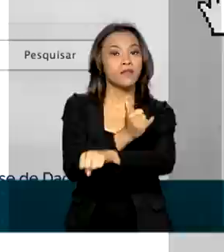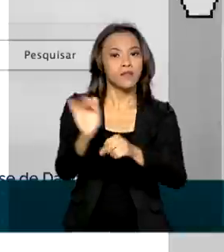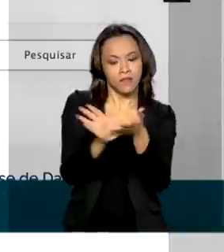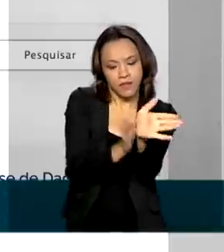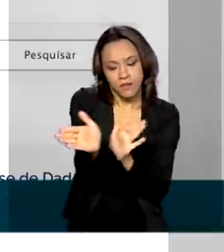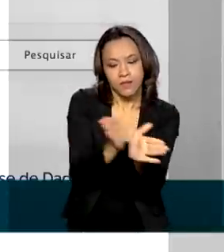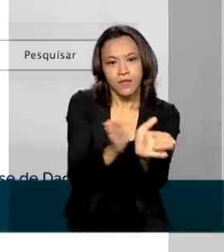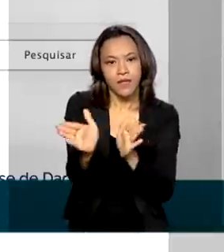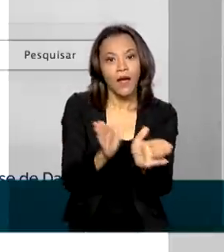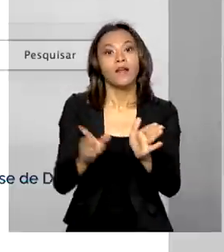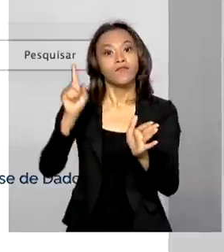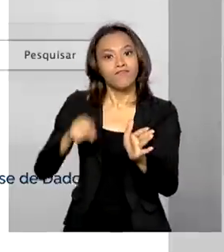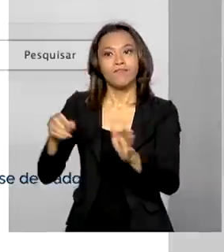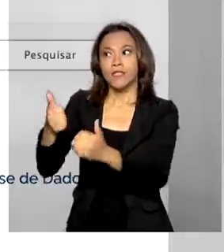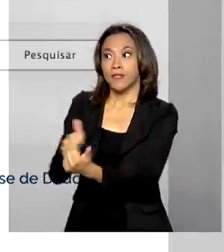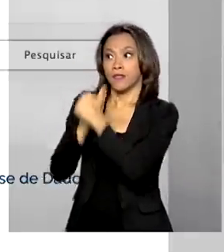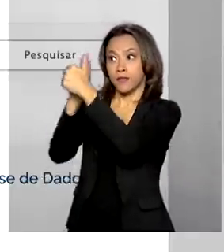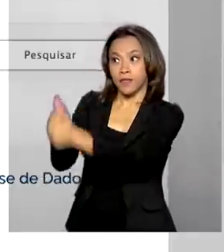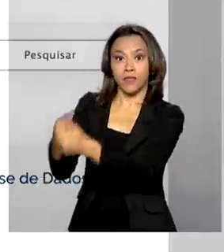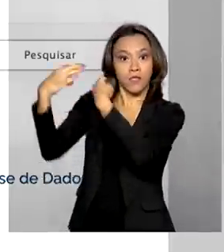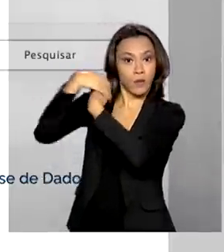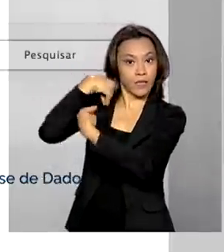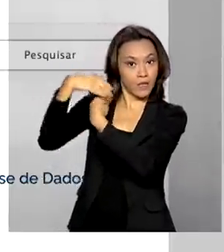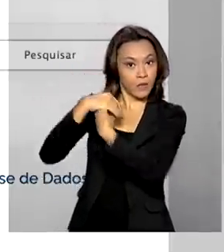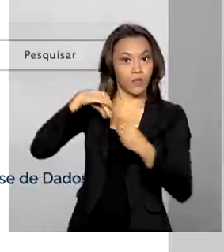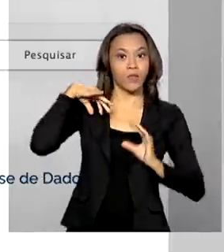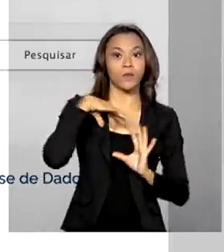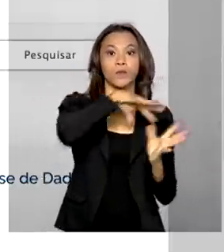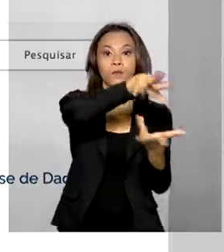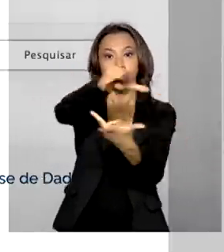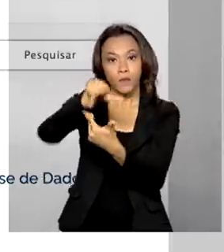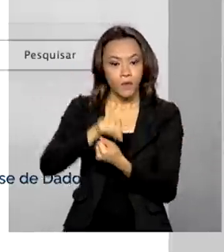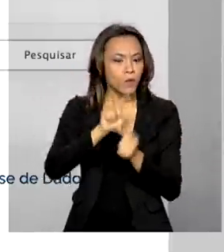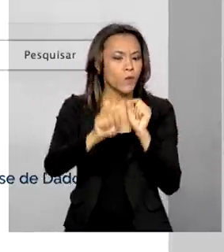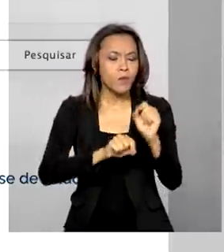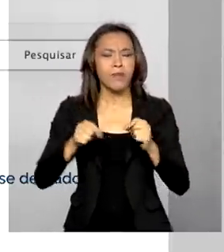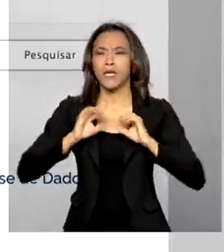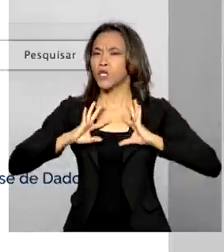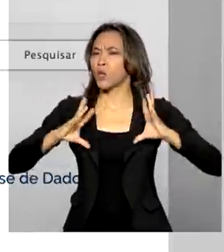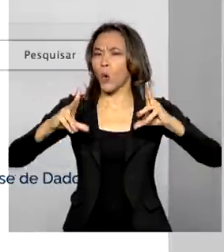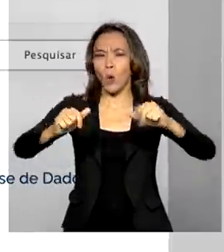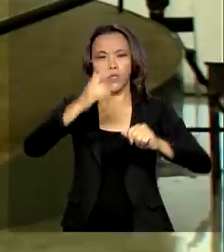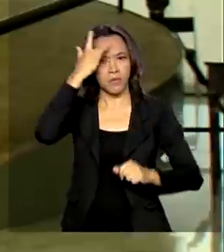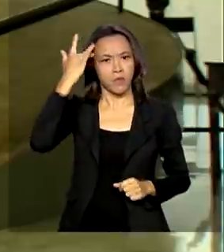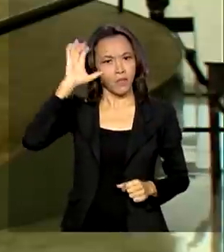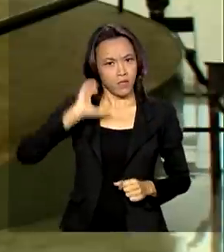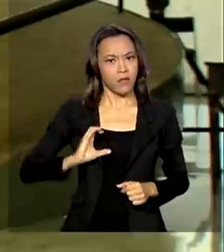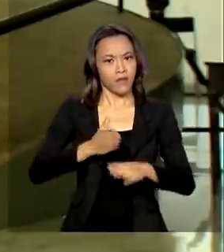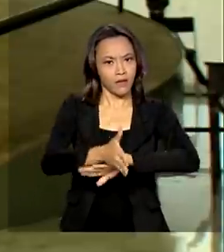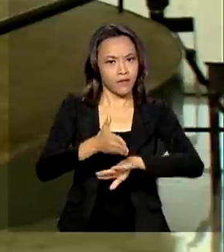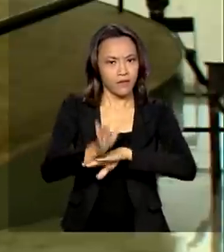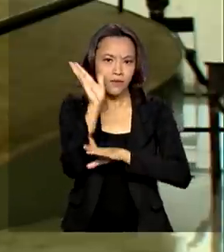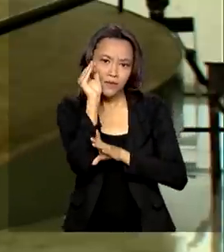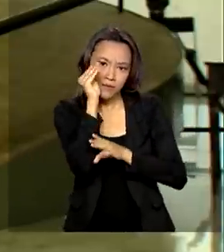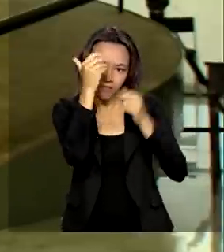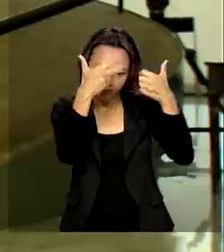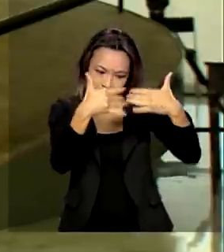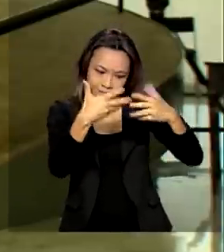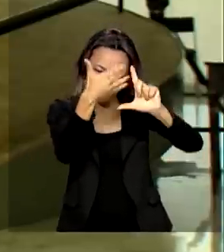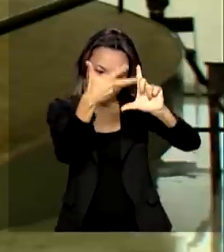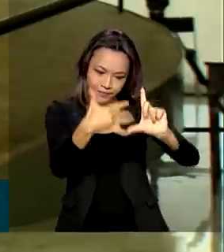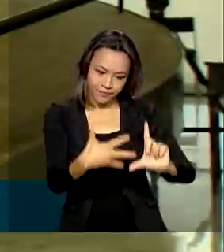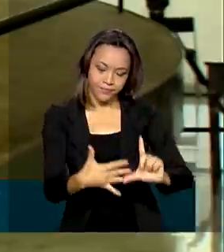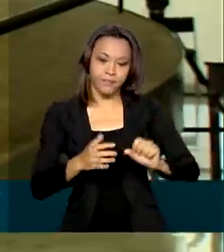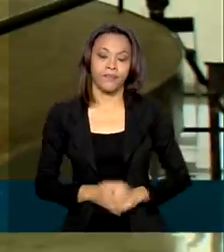de acordo com recomendações internacionais, para tornar possível o acesso de todos os cidadãos. Durante o lançamento da plataforma